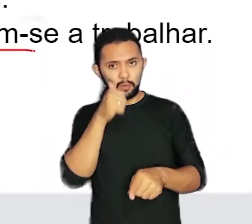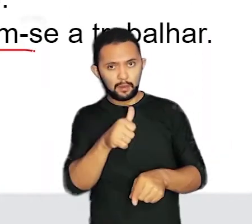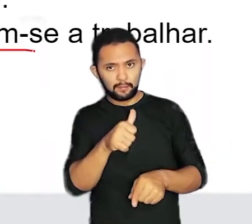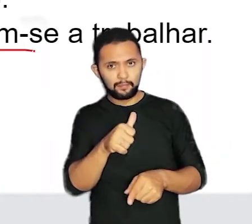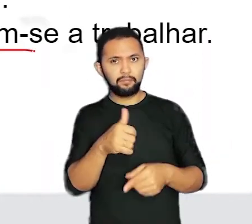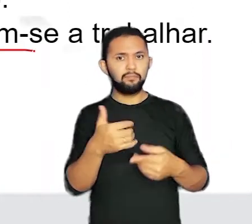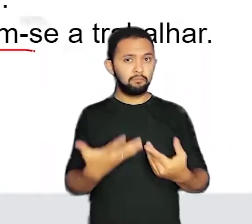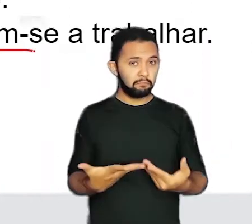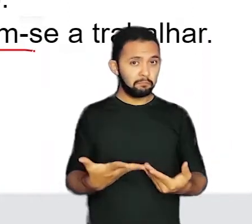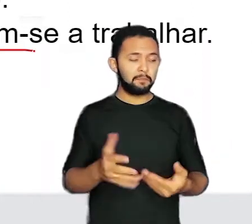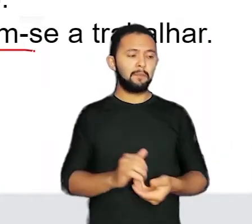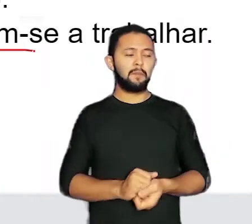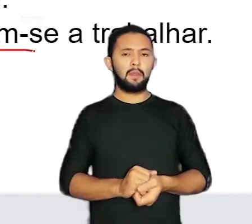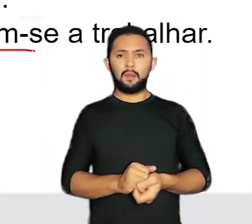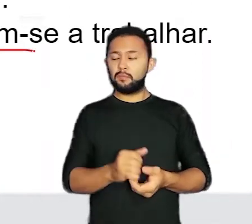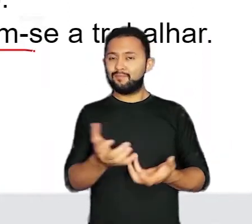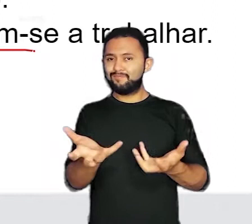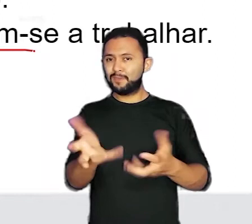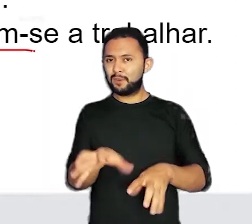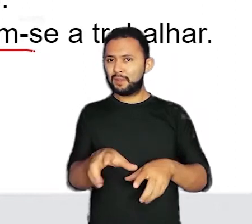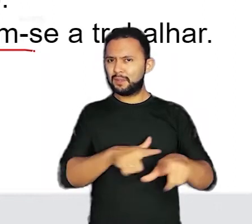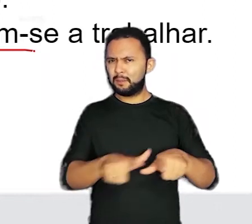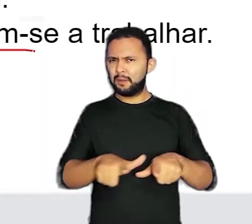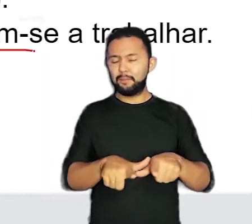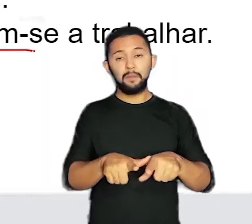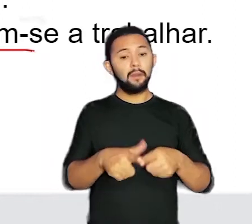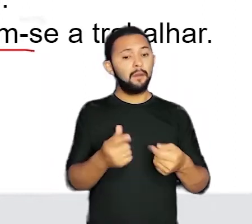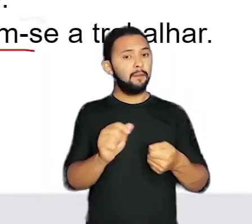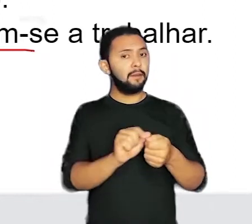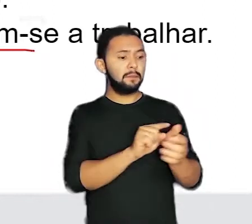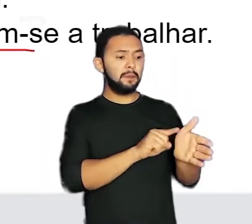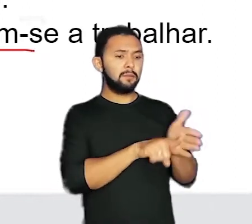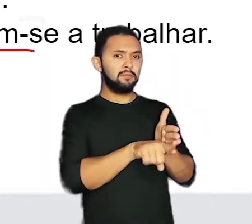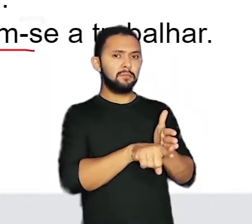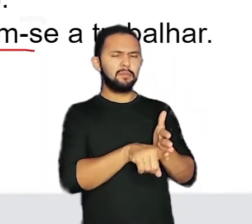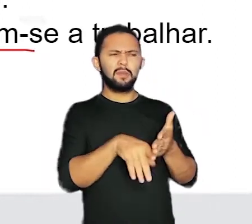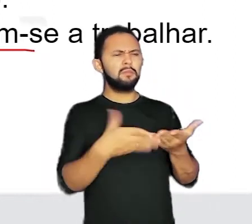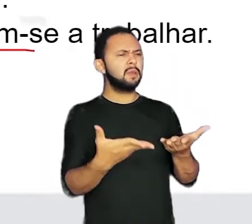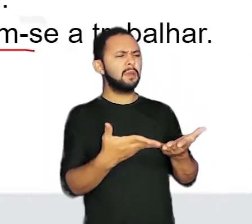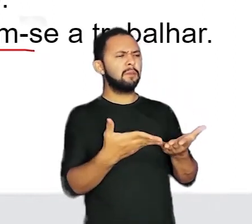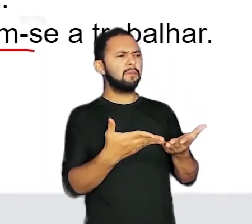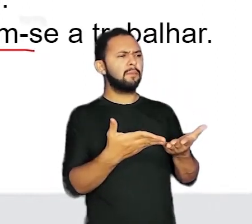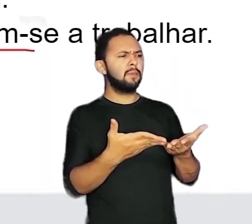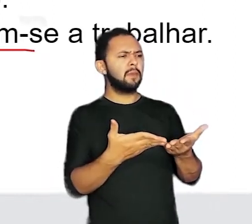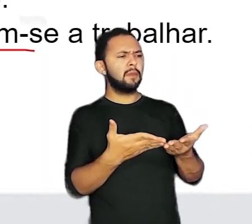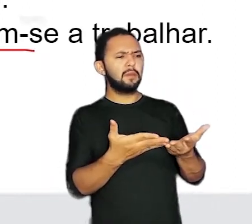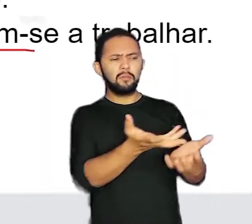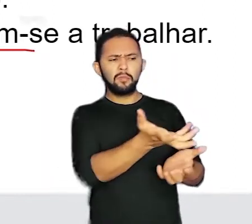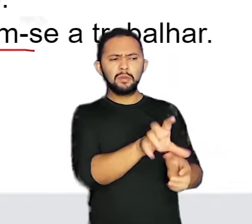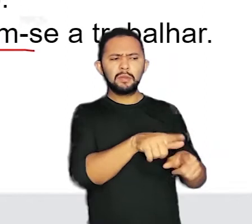faço a pergunta, quem foi que se recusou a trabalhar? A resposta é o sujeito. Foi o bilheteiro e